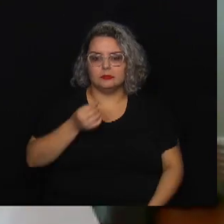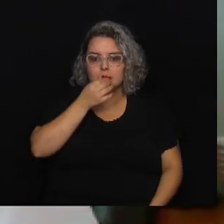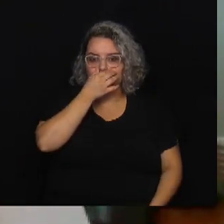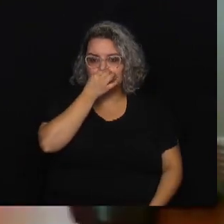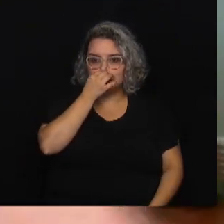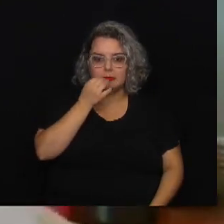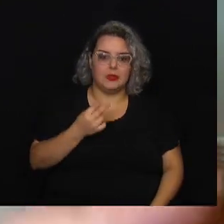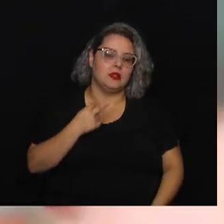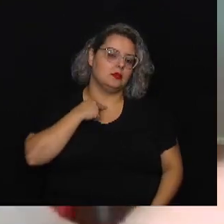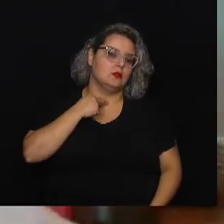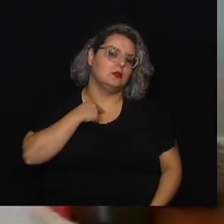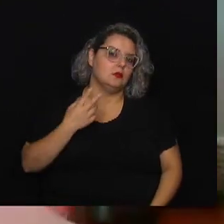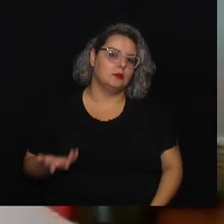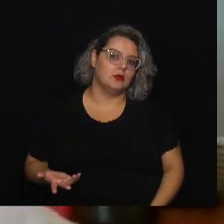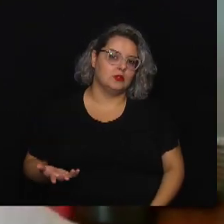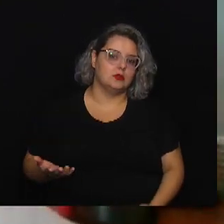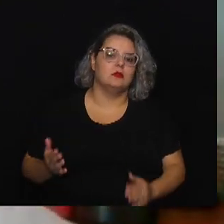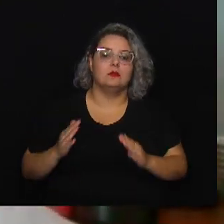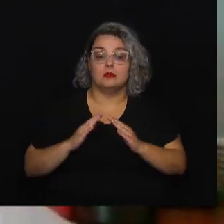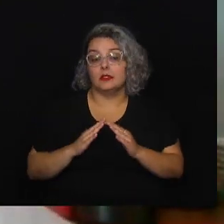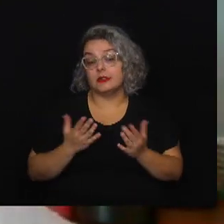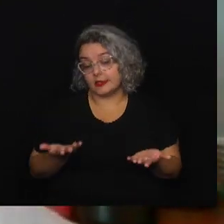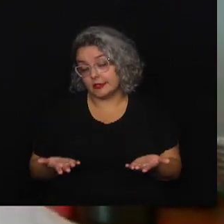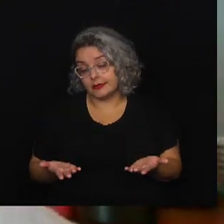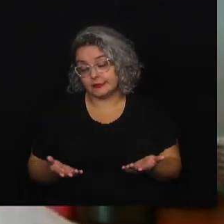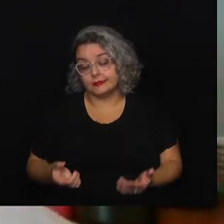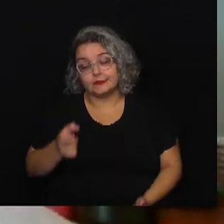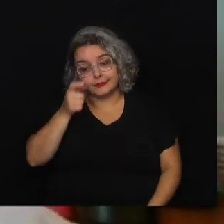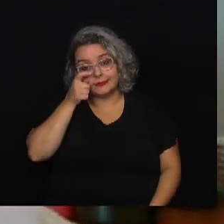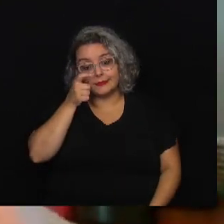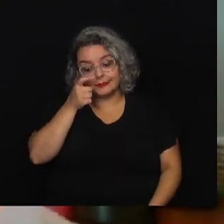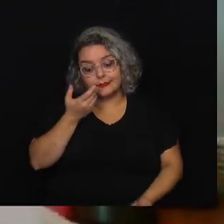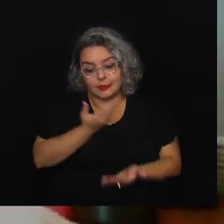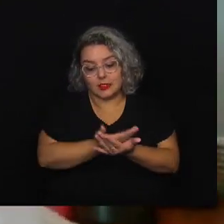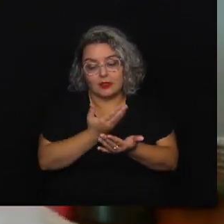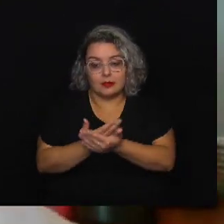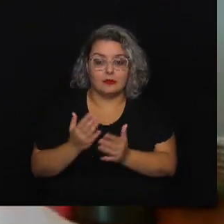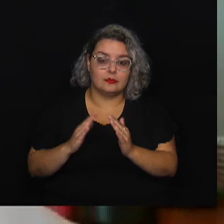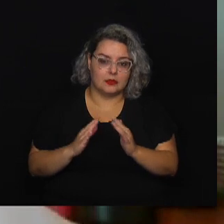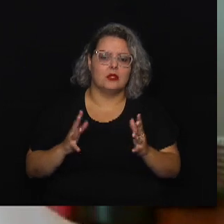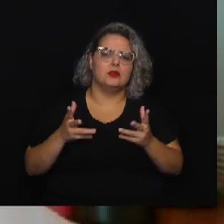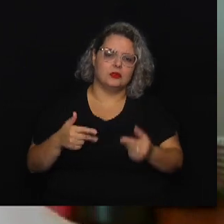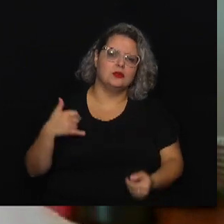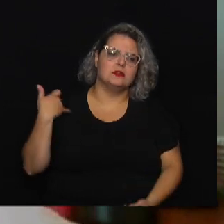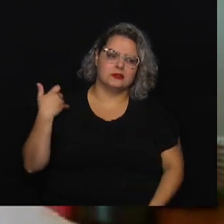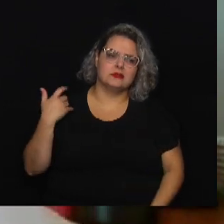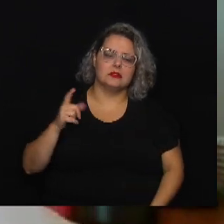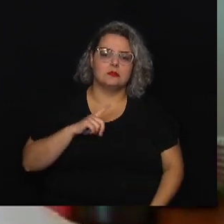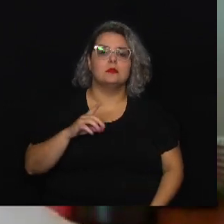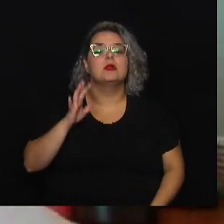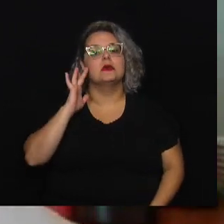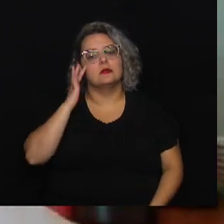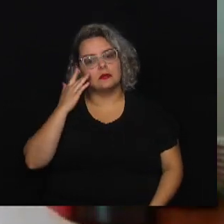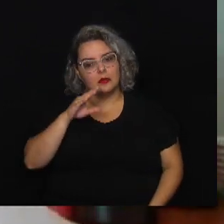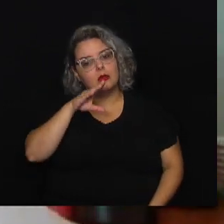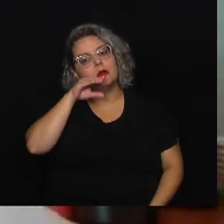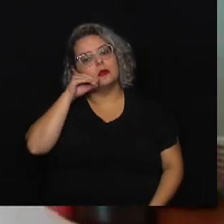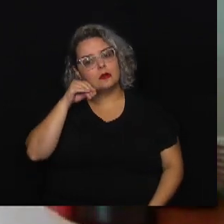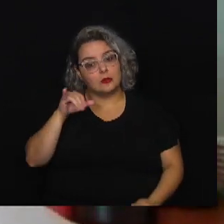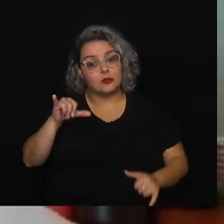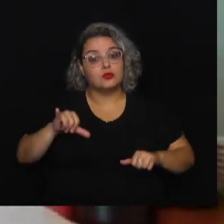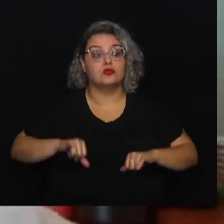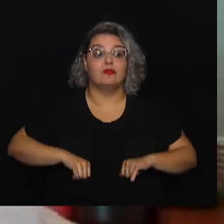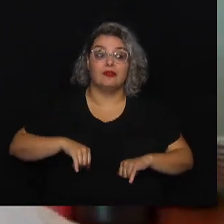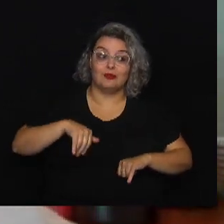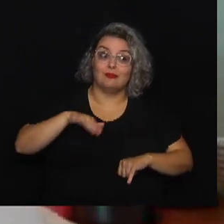porque ele estava em casa, assistindo aula em casa, né? Acho que todas as idades têm, mas eu acho que os adolescentes sofreram